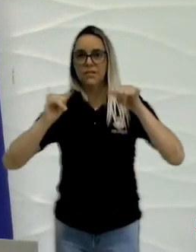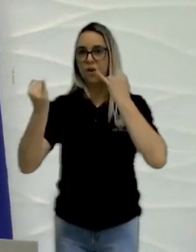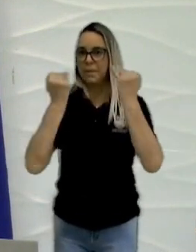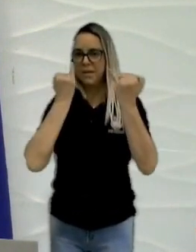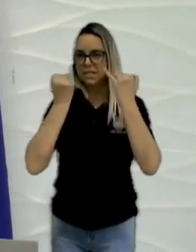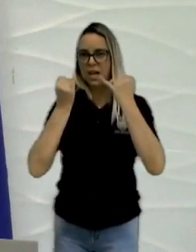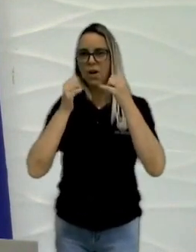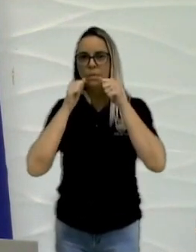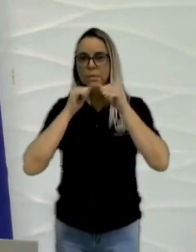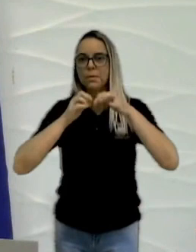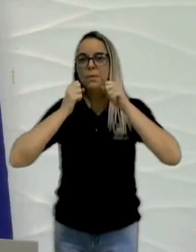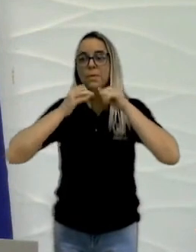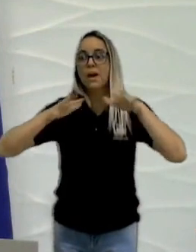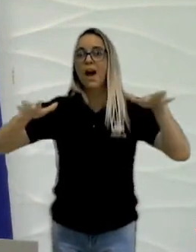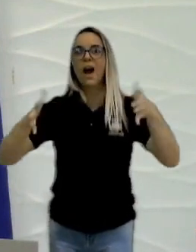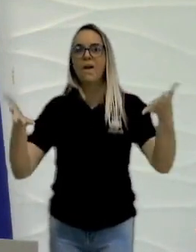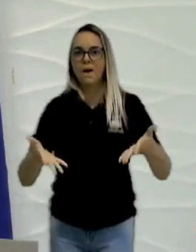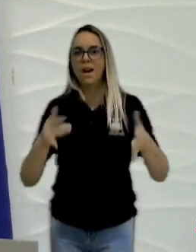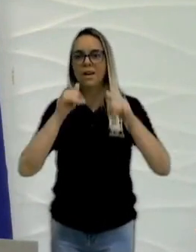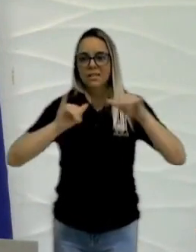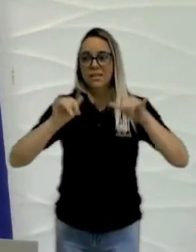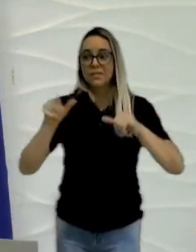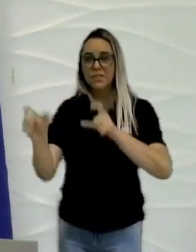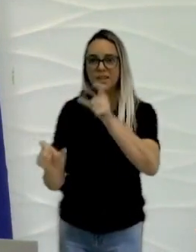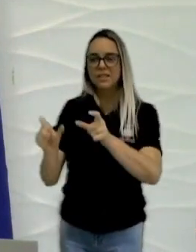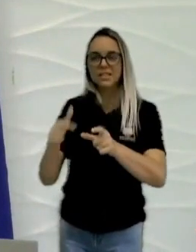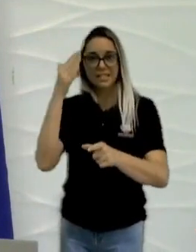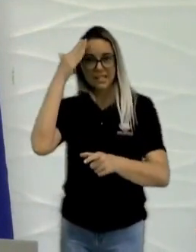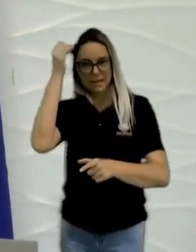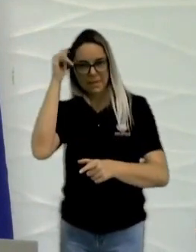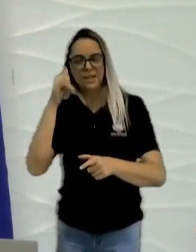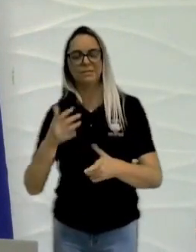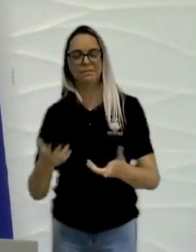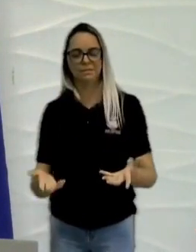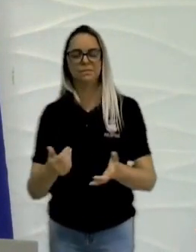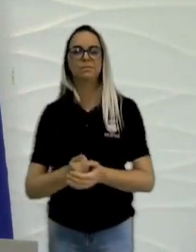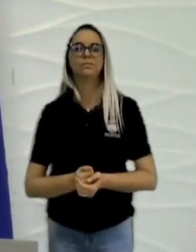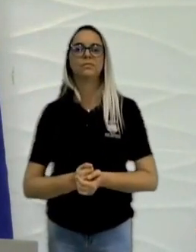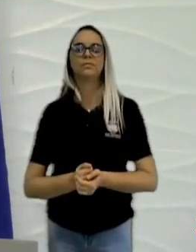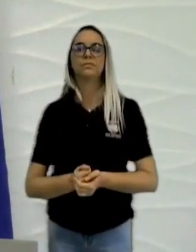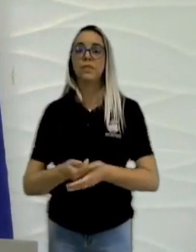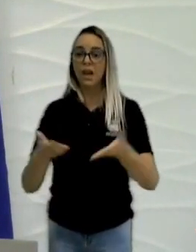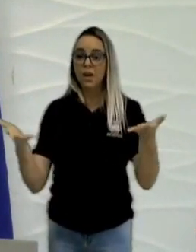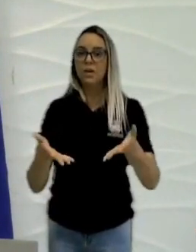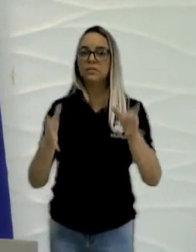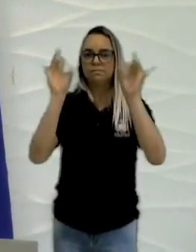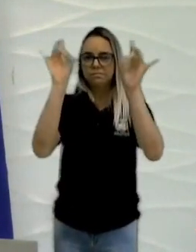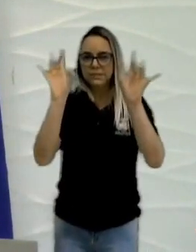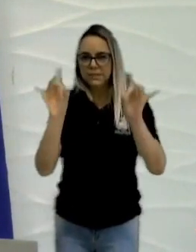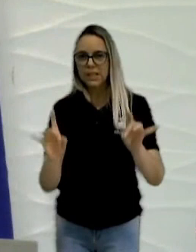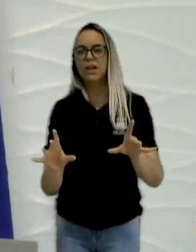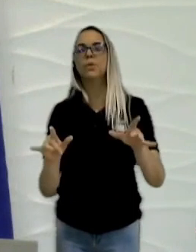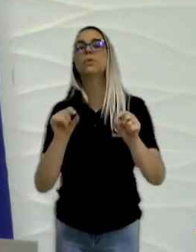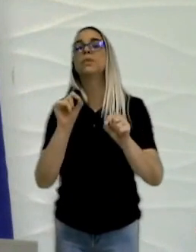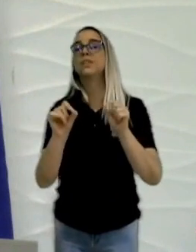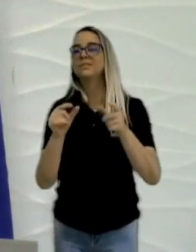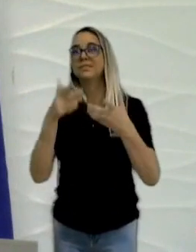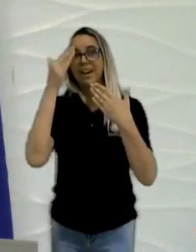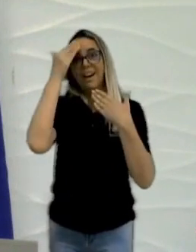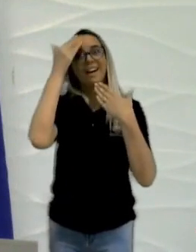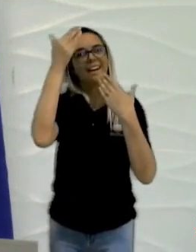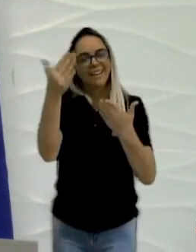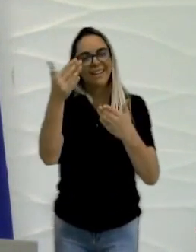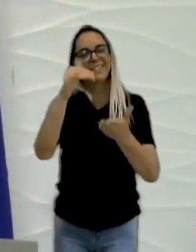a nossa população da zona rural. Quero também, né, de forma muito especial, agradecer aí à